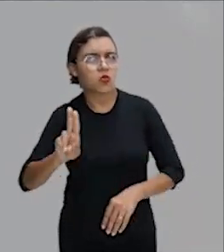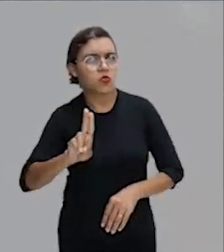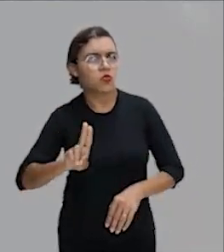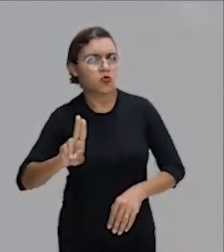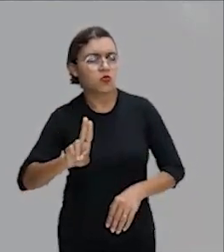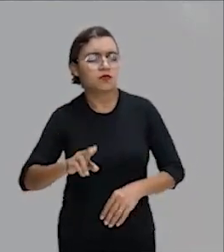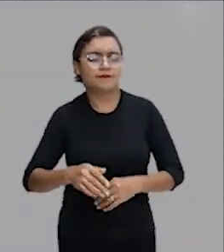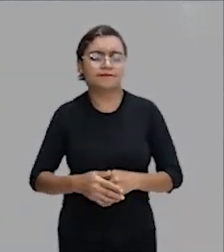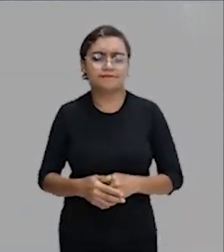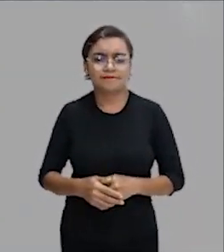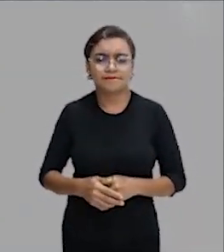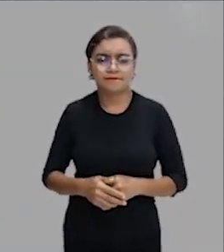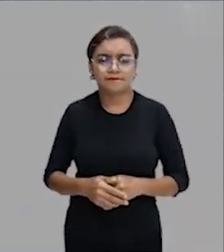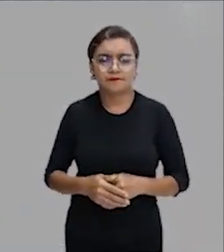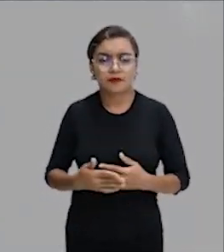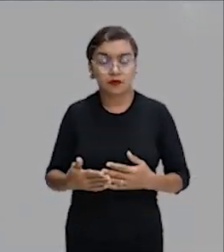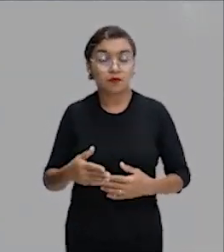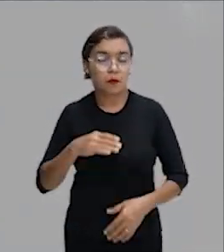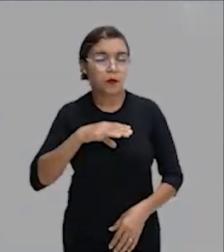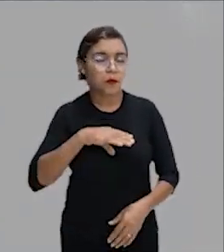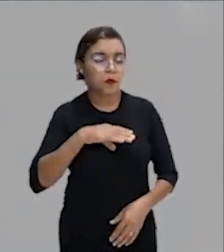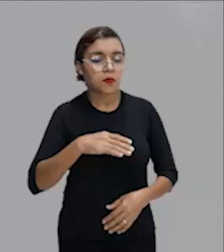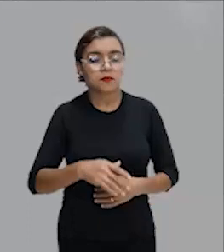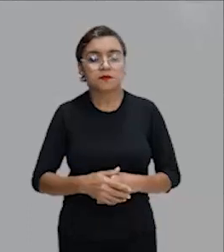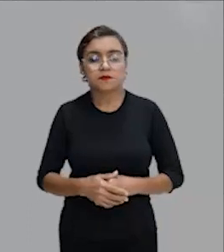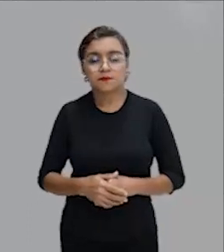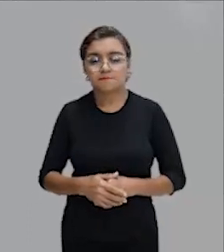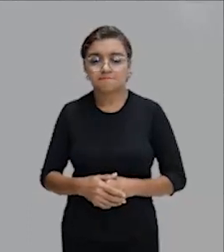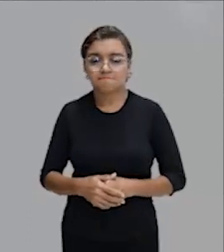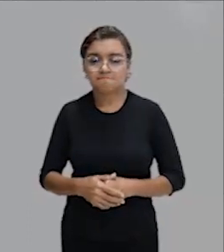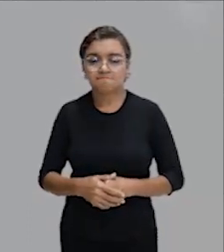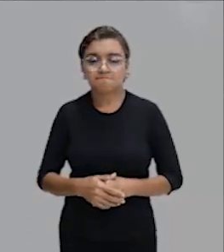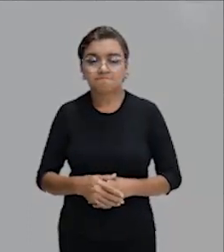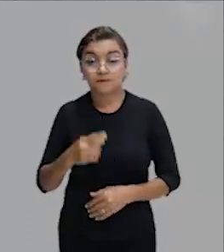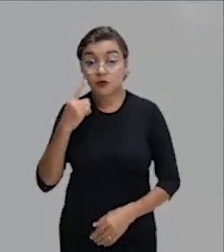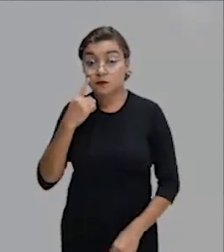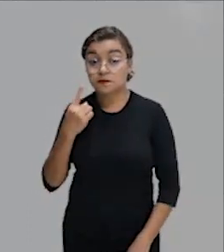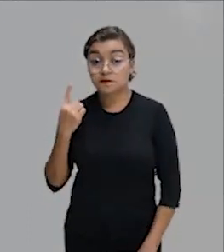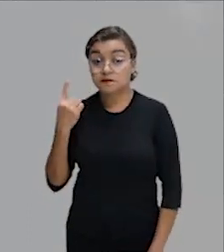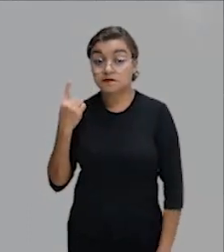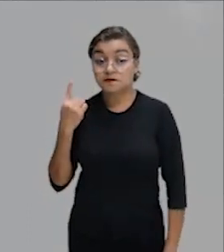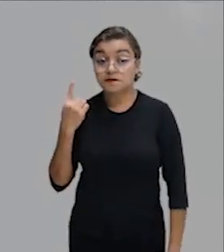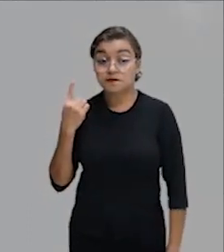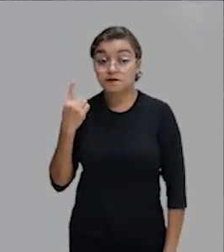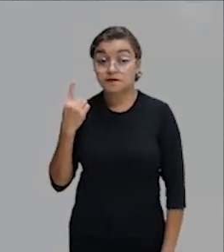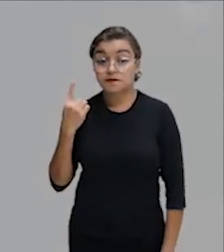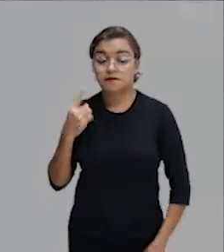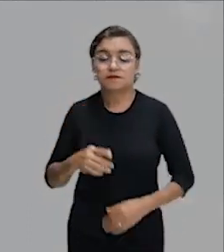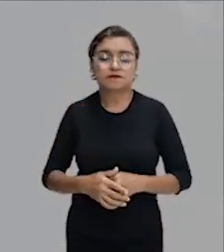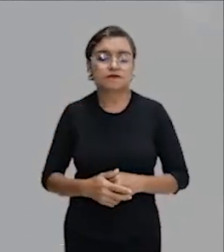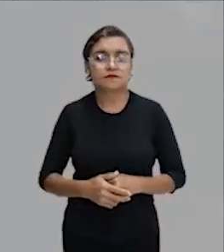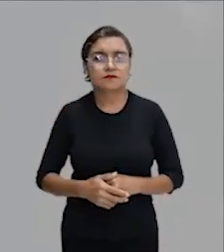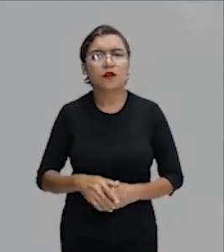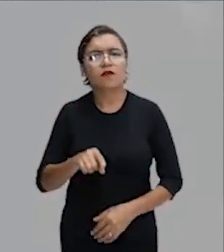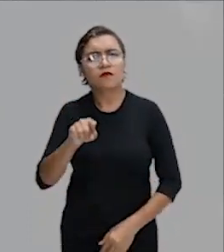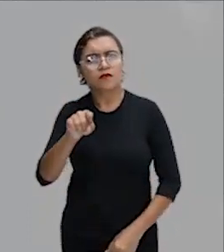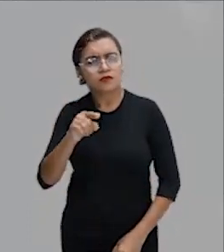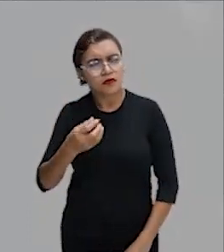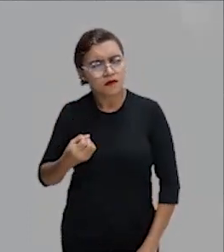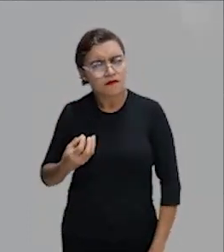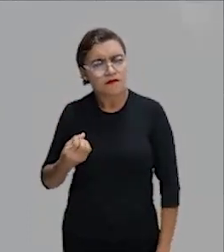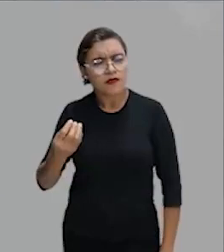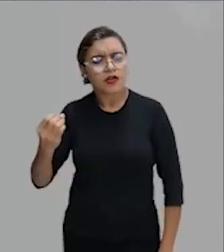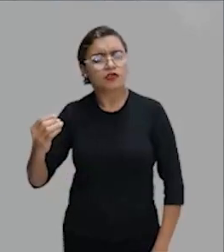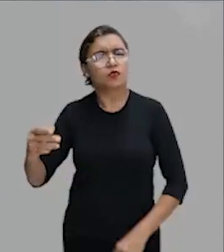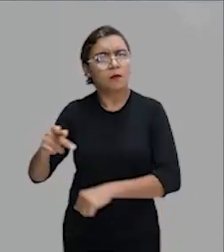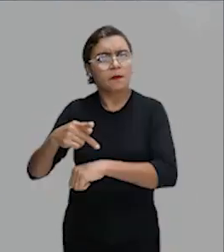musical, trazendo para o português. Have you traveled to Canada? Você viajou para o Canadá, ou você